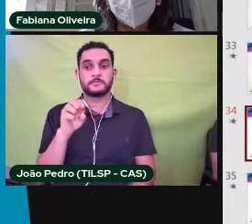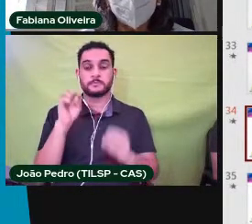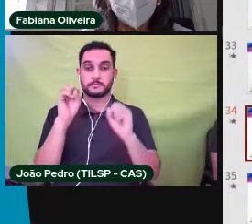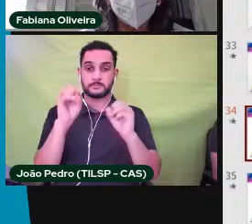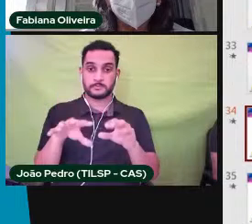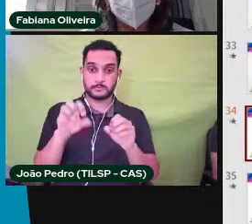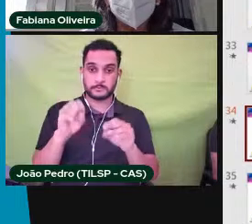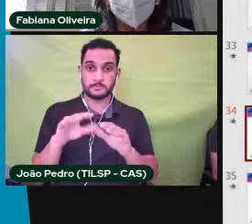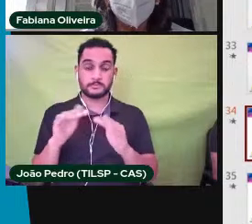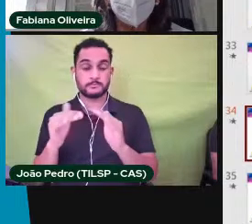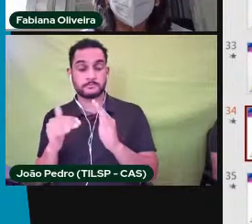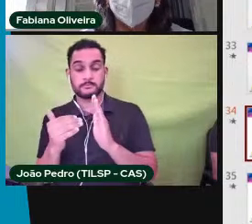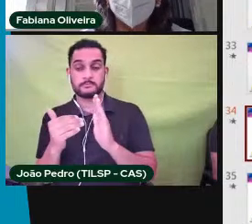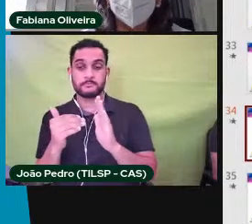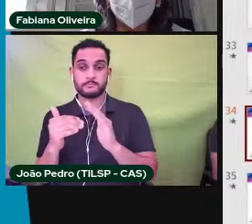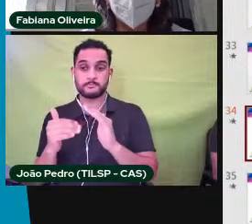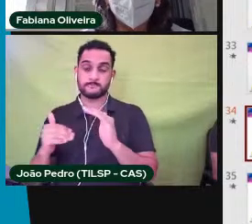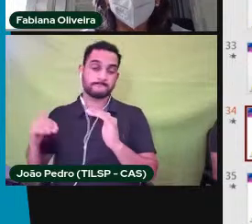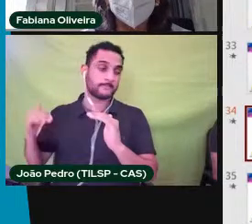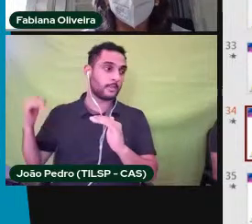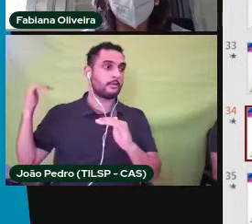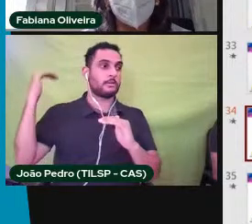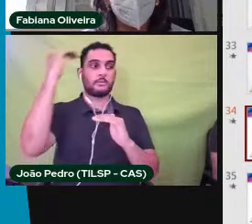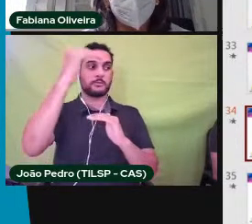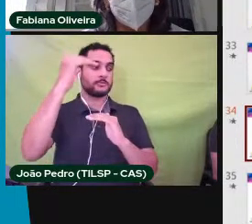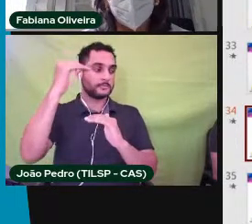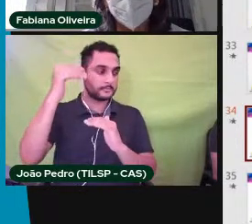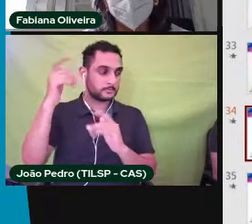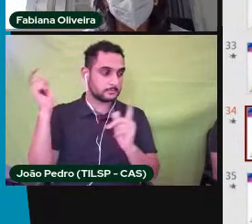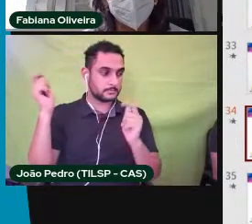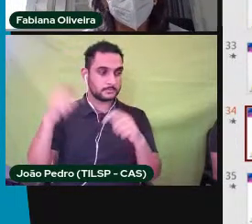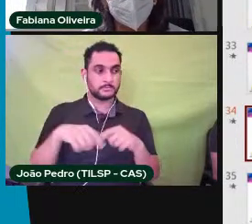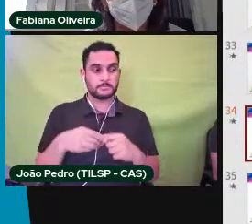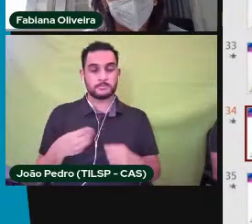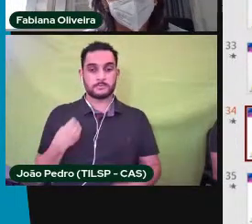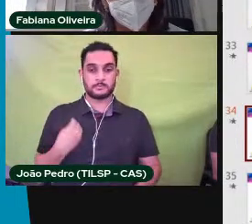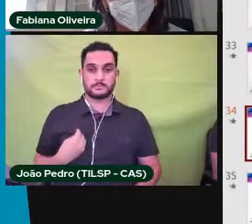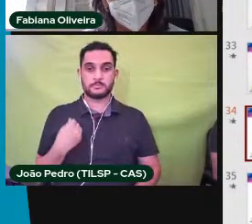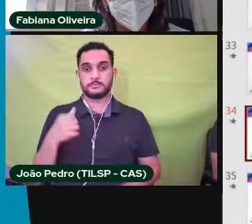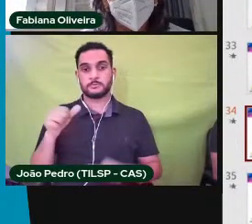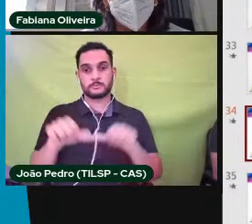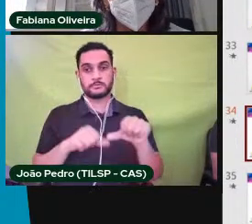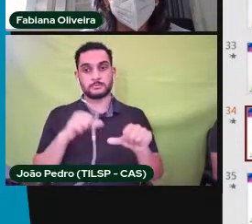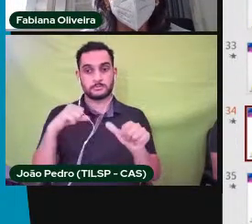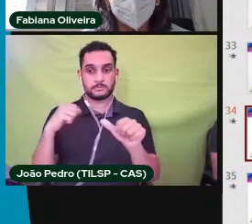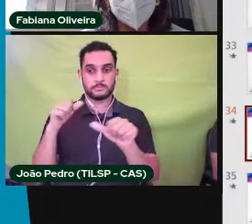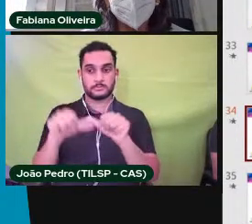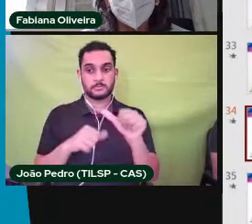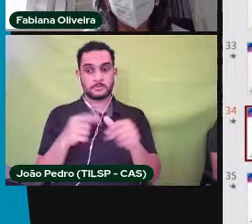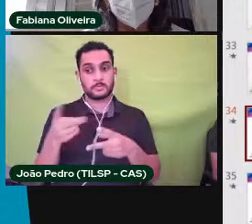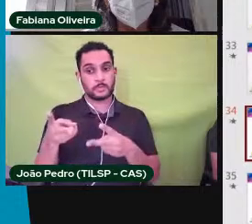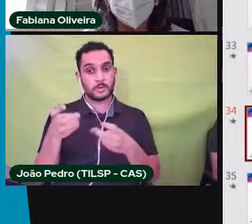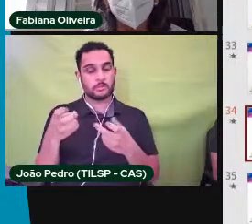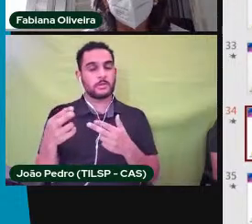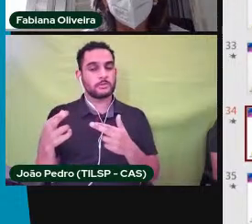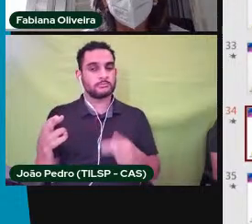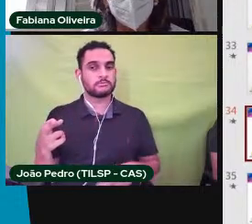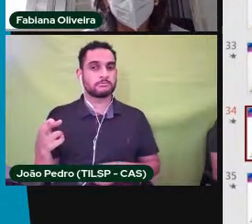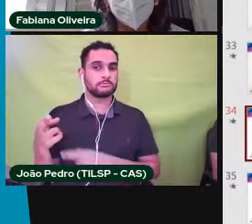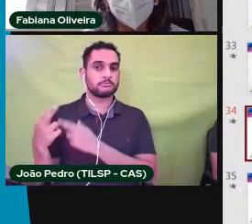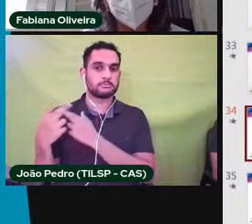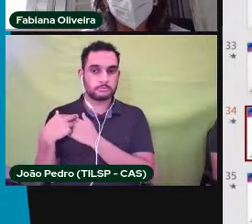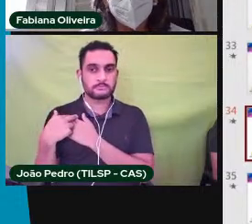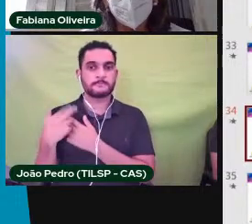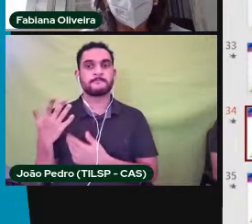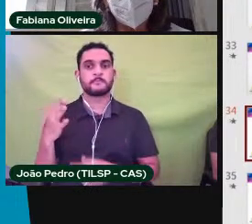mais além, porque ela é capaz de transformar a vida. Olha a responsabilidade. Tanto em relação à busca de um futuro